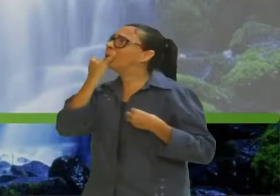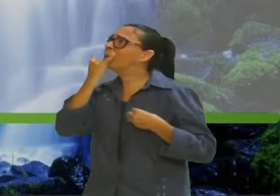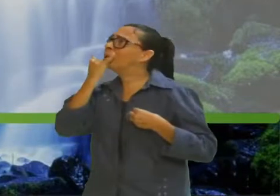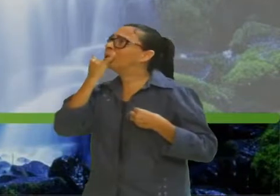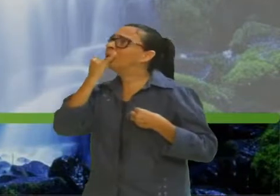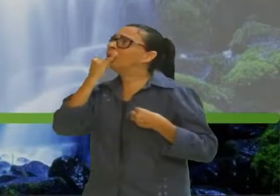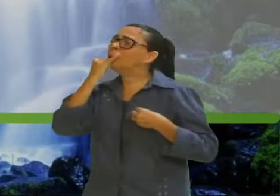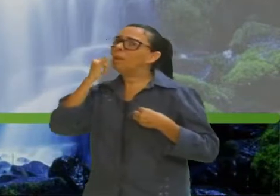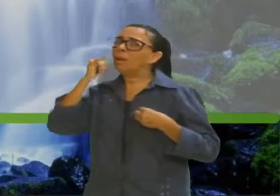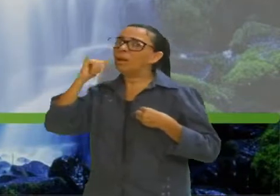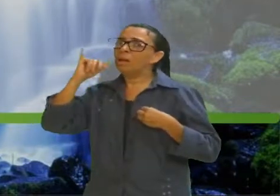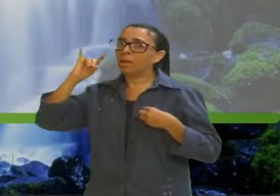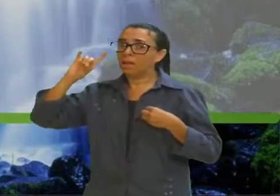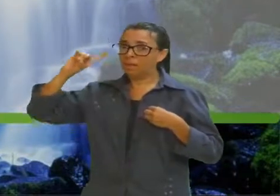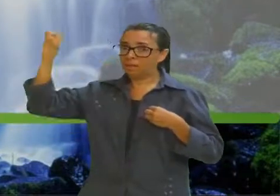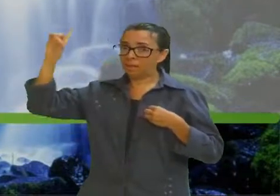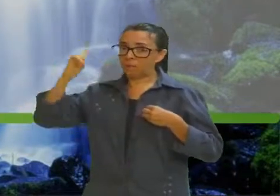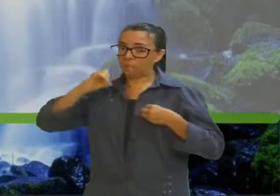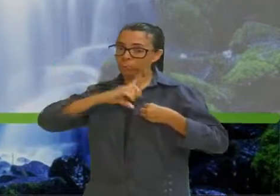eu obedeço.